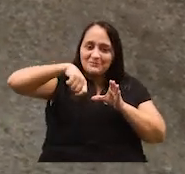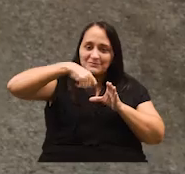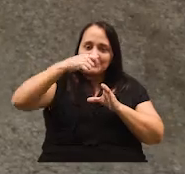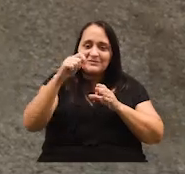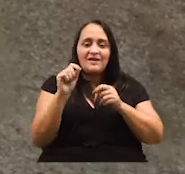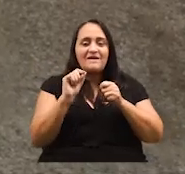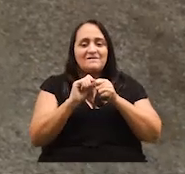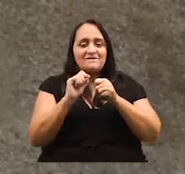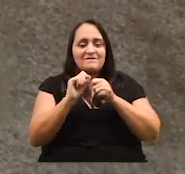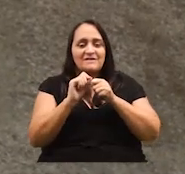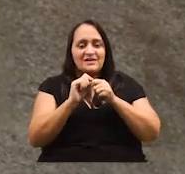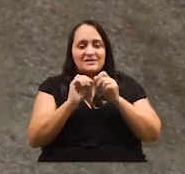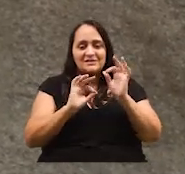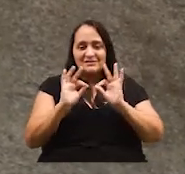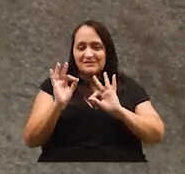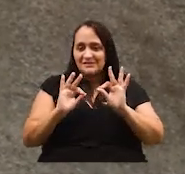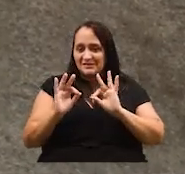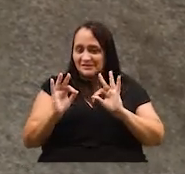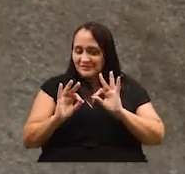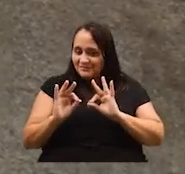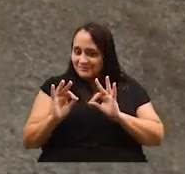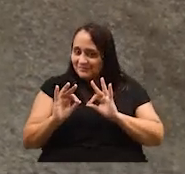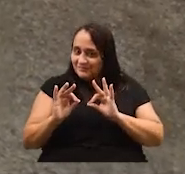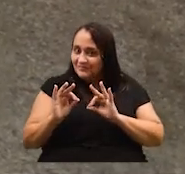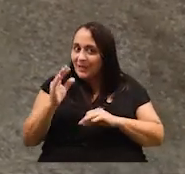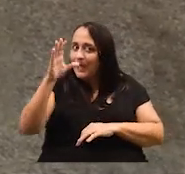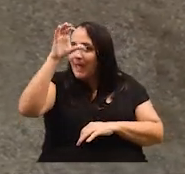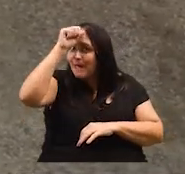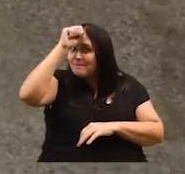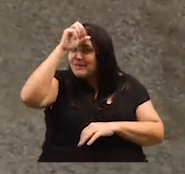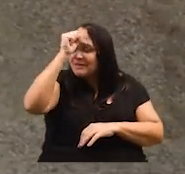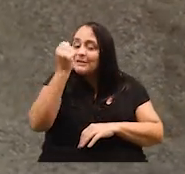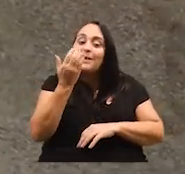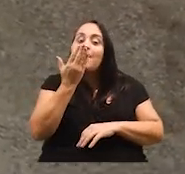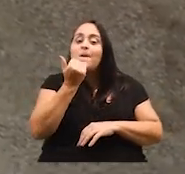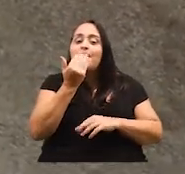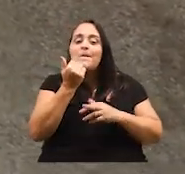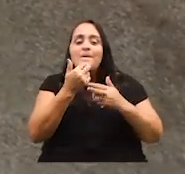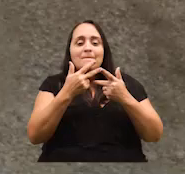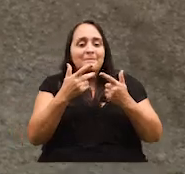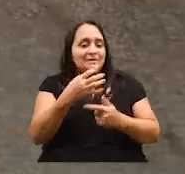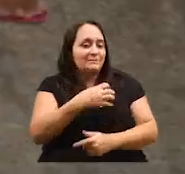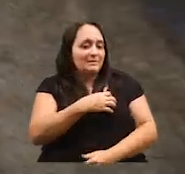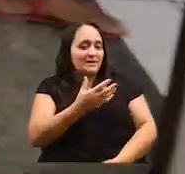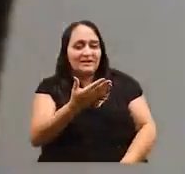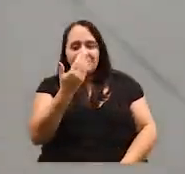receita para aprender um pouco mais sobre a culinária baiana. Combinado? Sim. Vamos comigo?